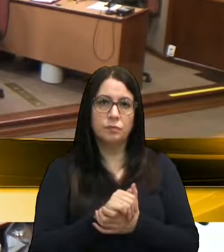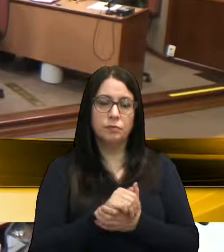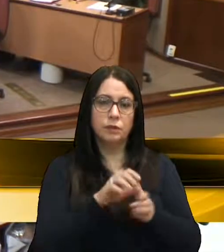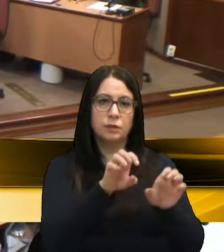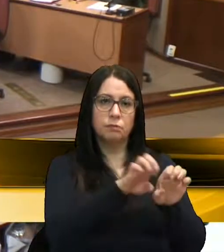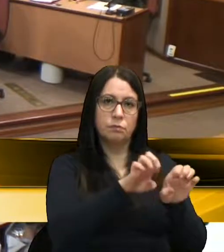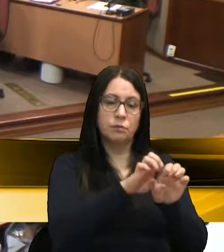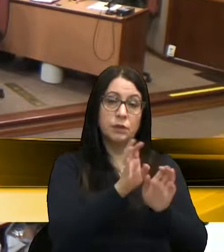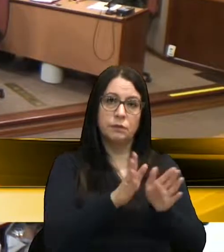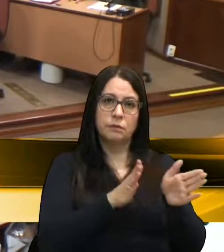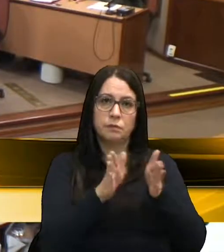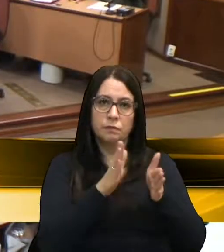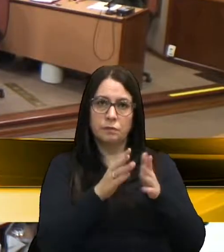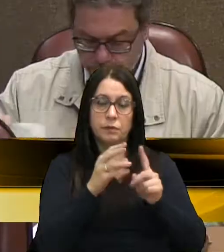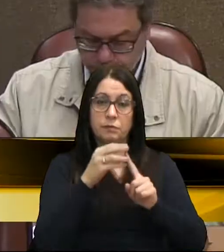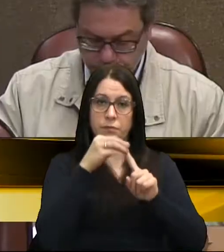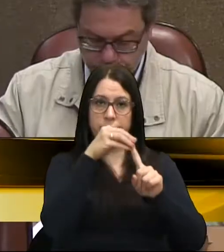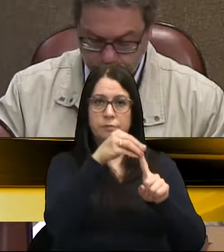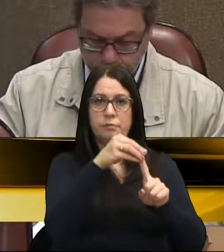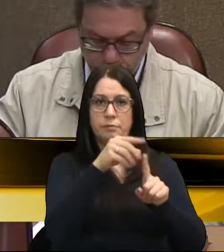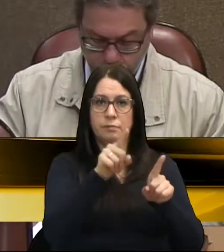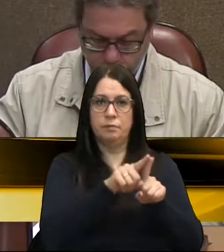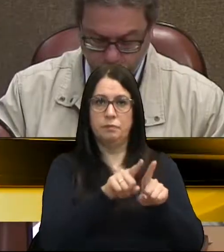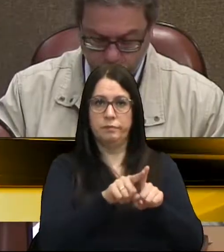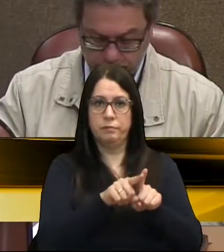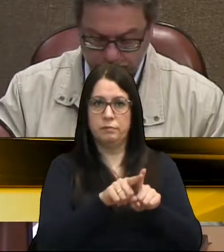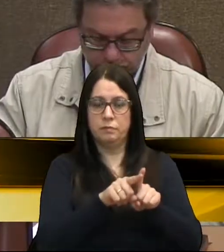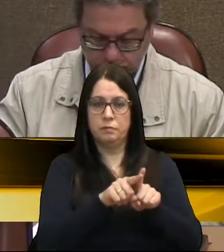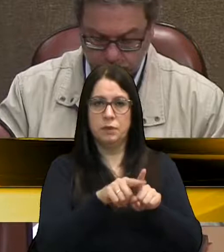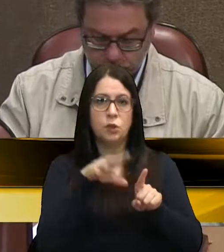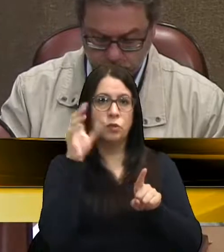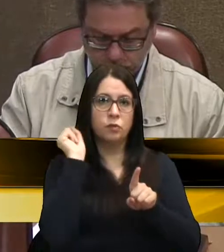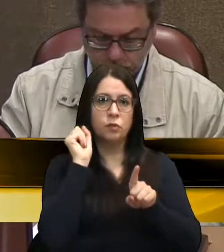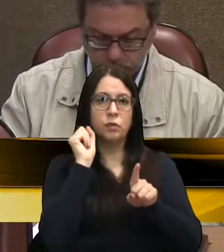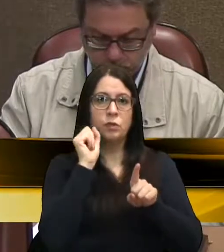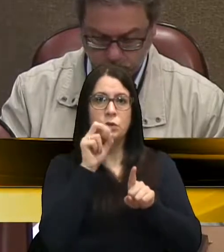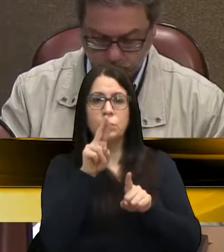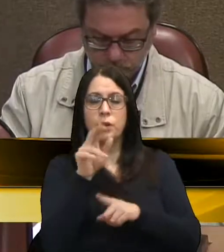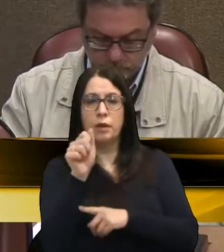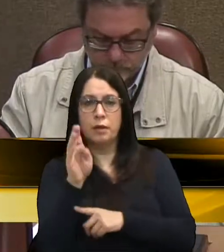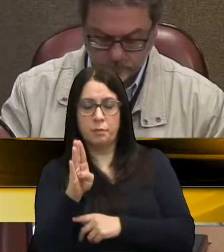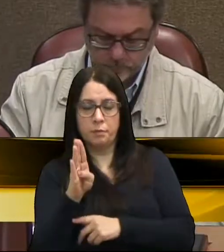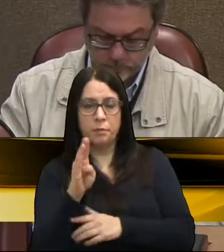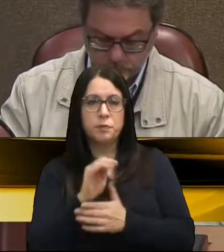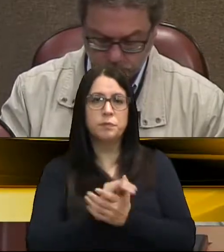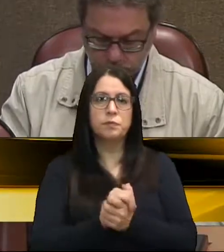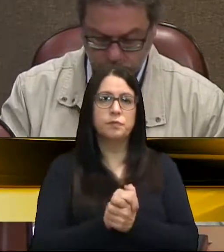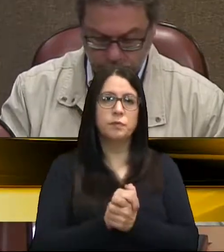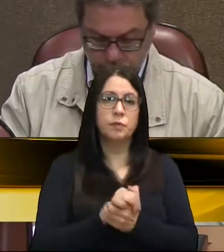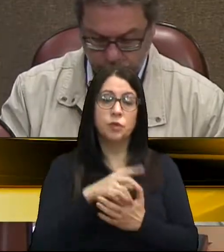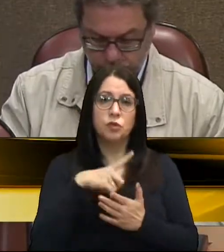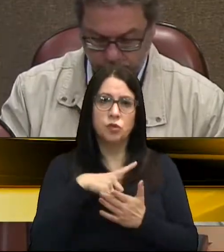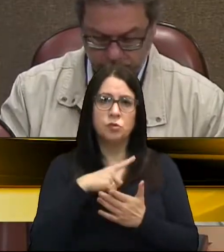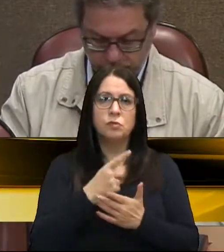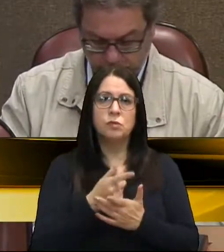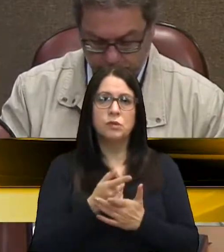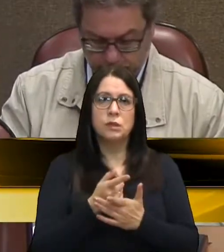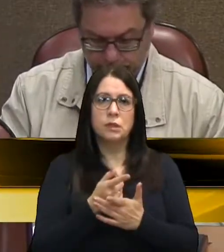infraestrutura e acessibilidade, principalmente também ouvindo a União de Associações de Bairros, a UAB, que tiveram